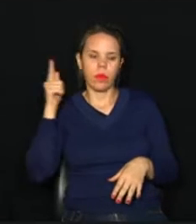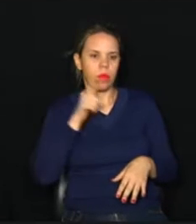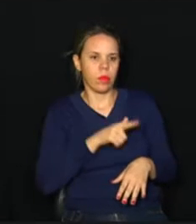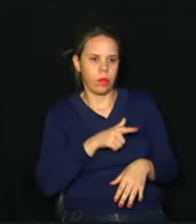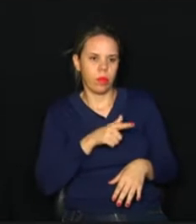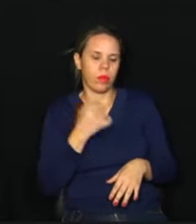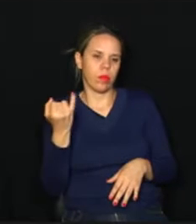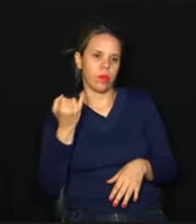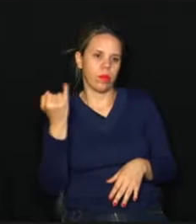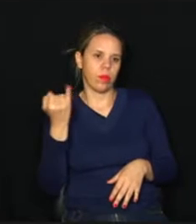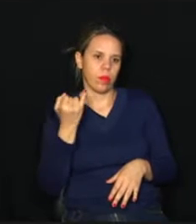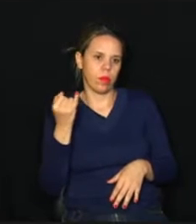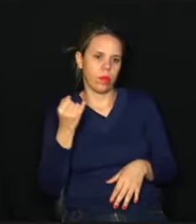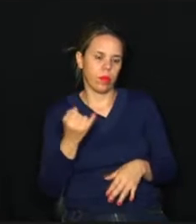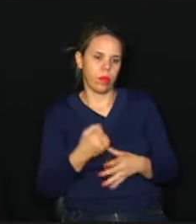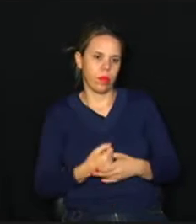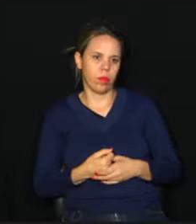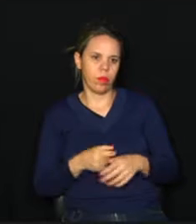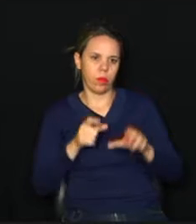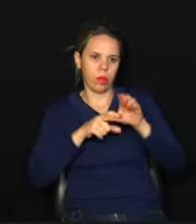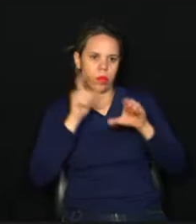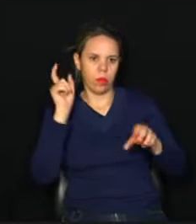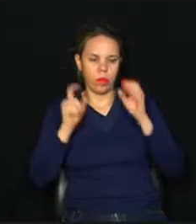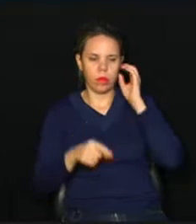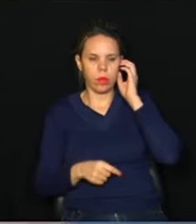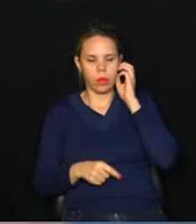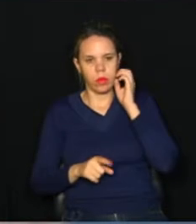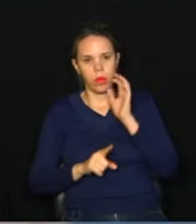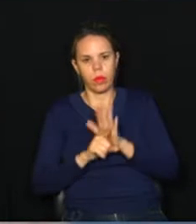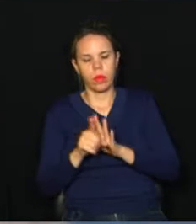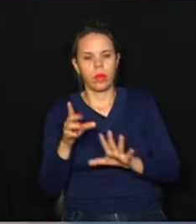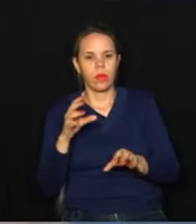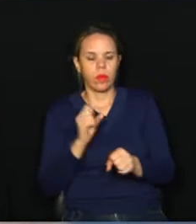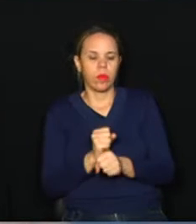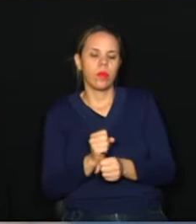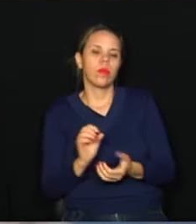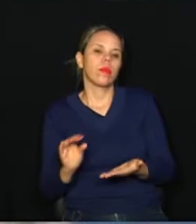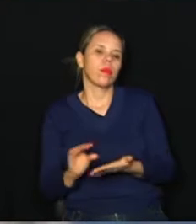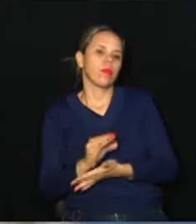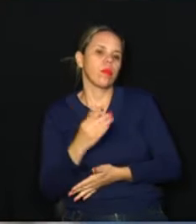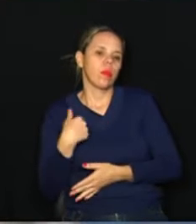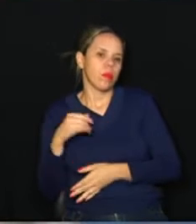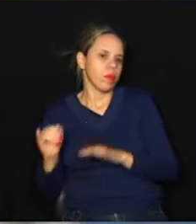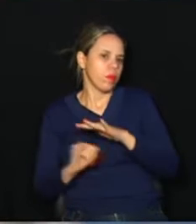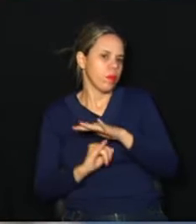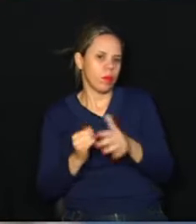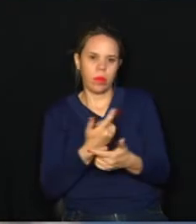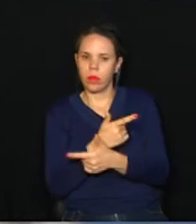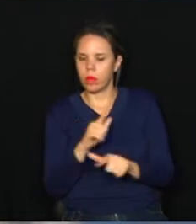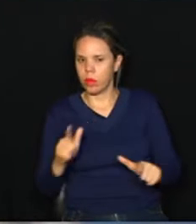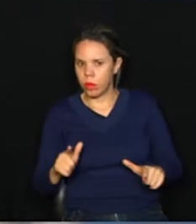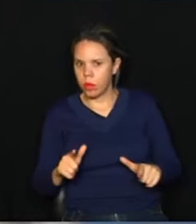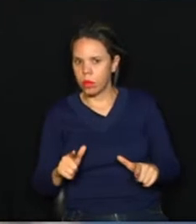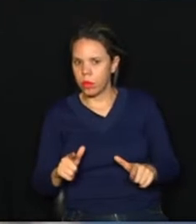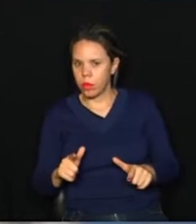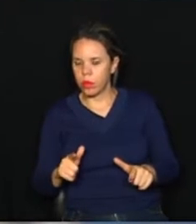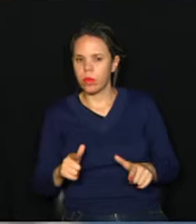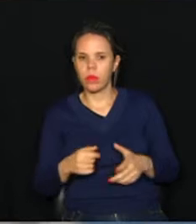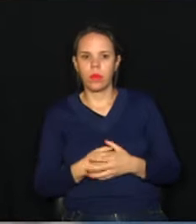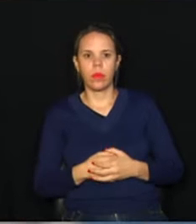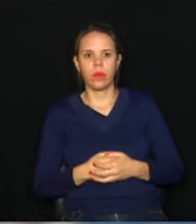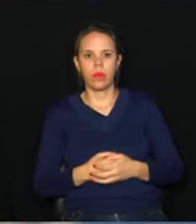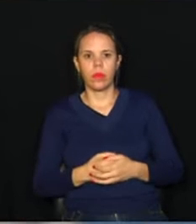muito importante, que foi a chamada autonomia financeira, e os institutos não possuem esse instrumento,